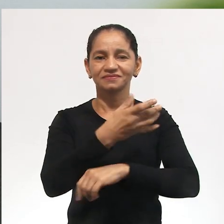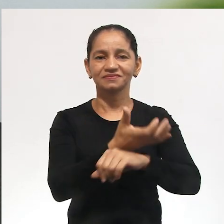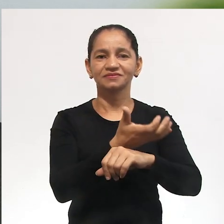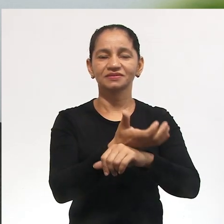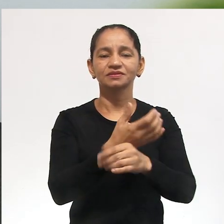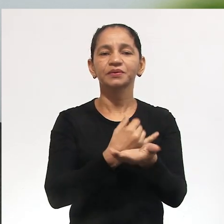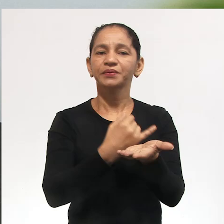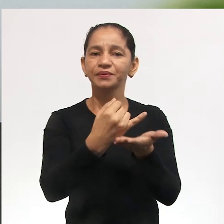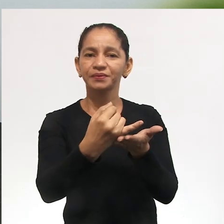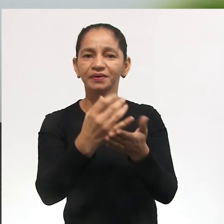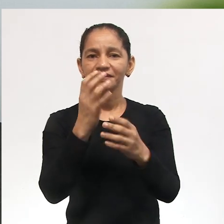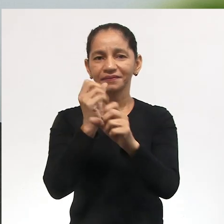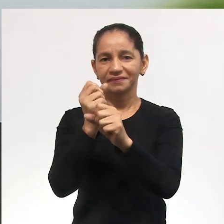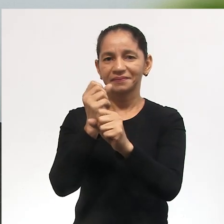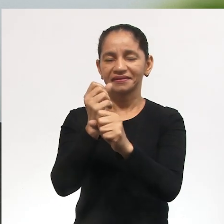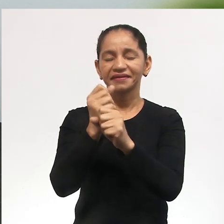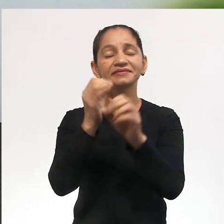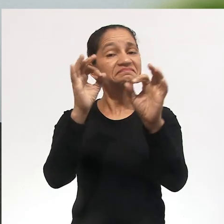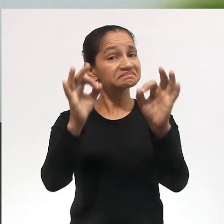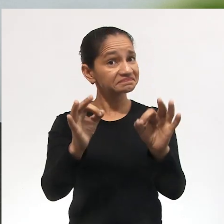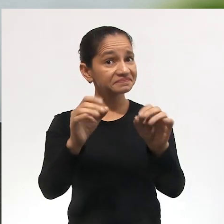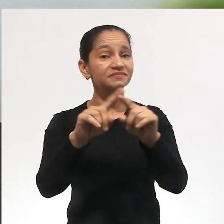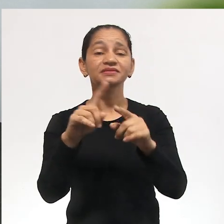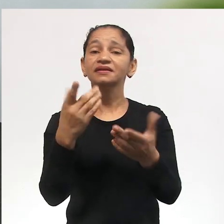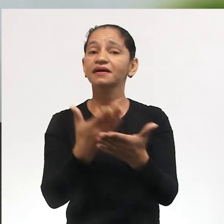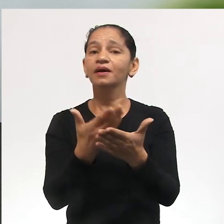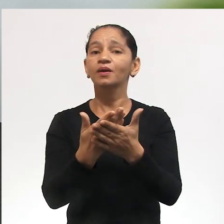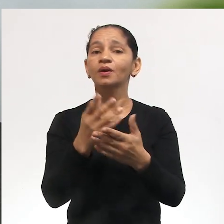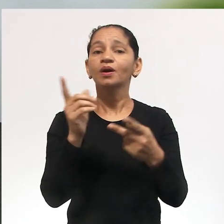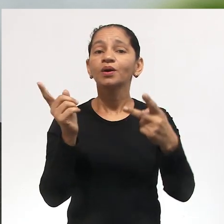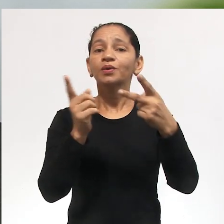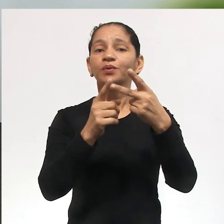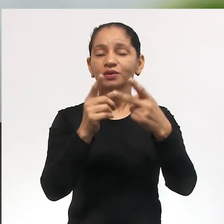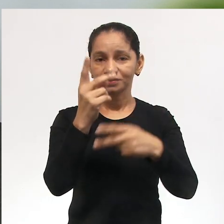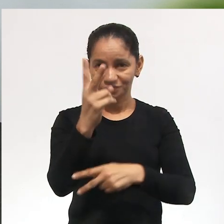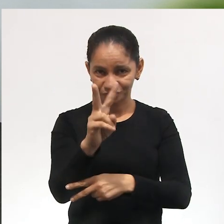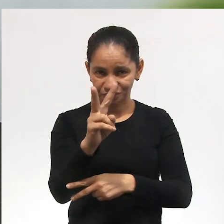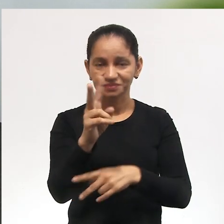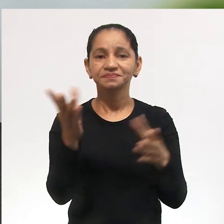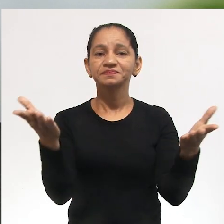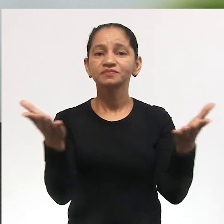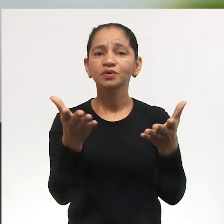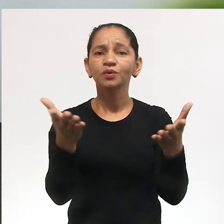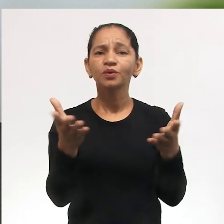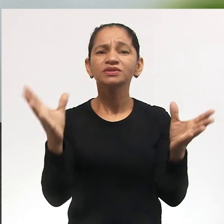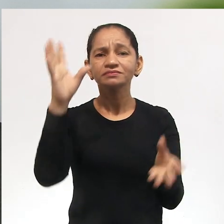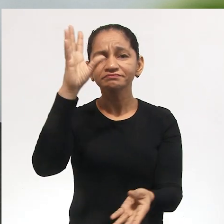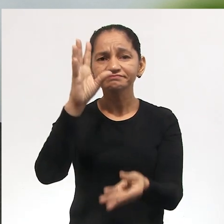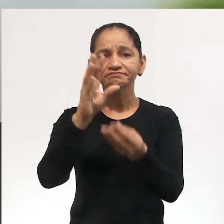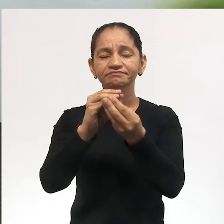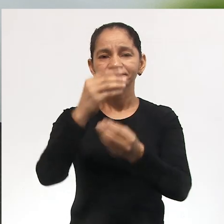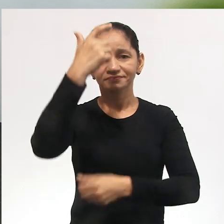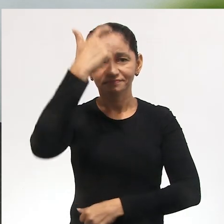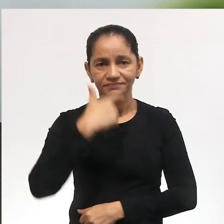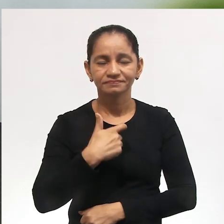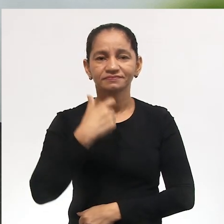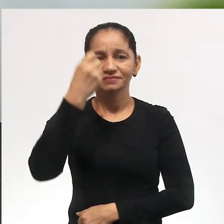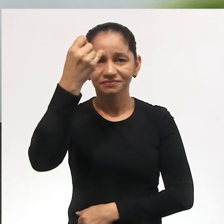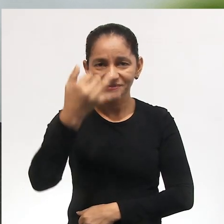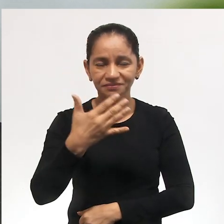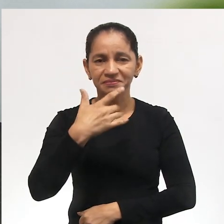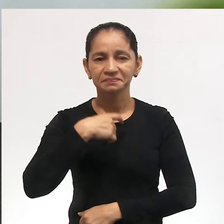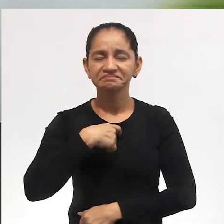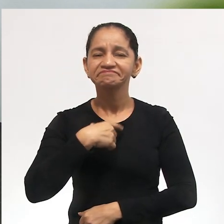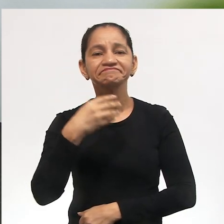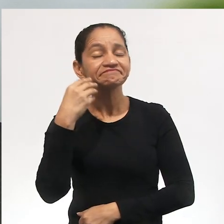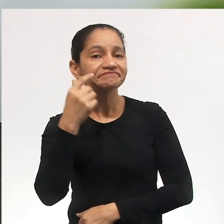à Contabilidade nessa aula 2. Bom, pessoal, nesse momento eu vou falar rapidamente da minha descrição. Eu sou